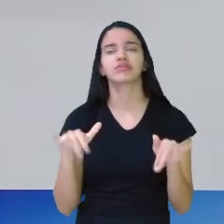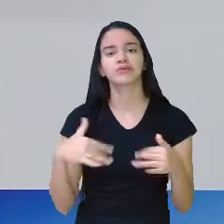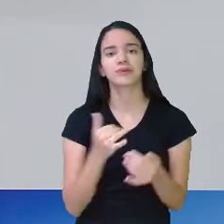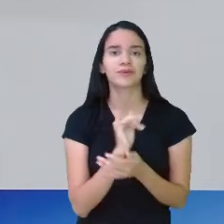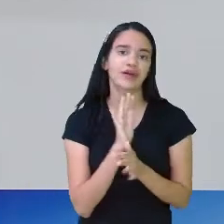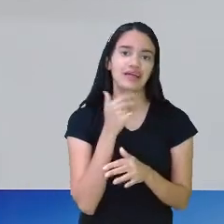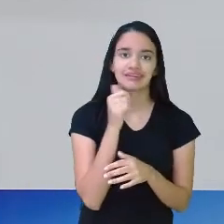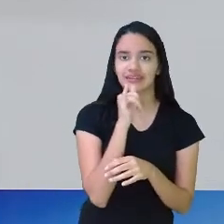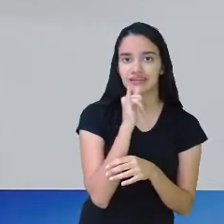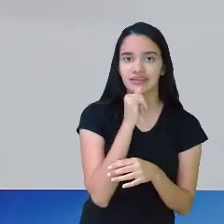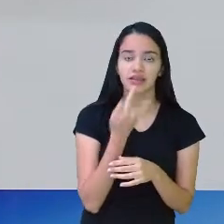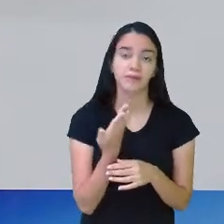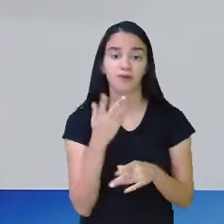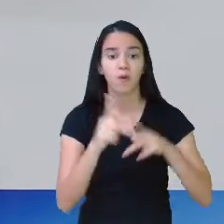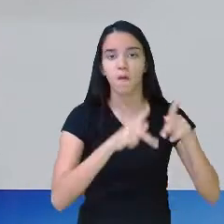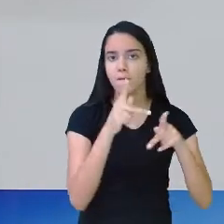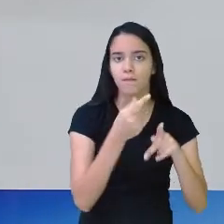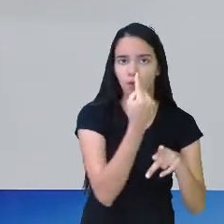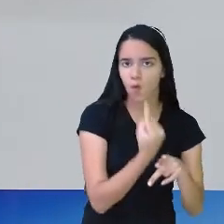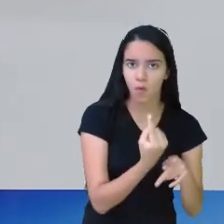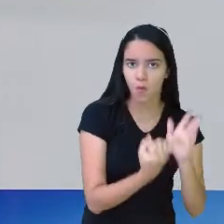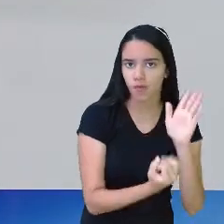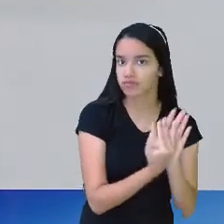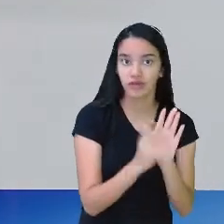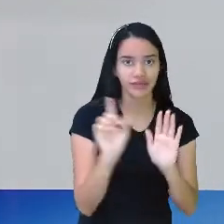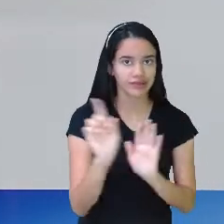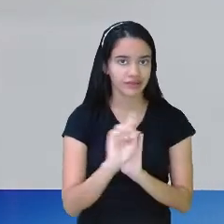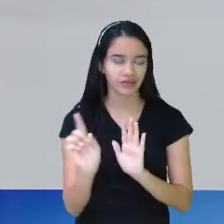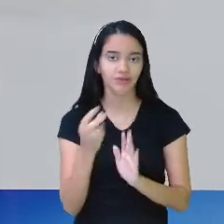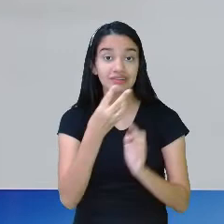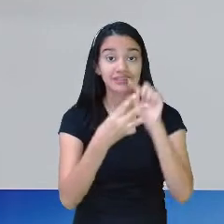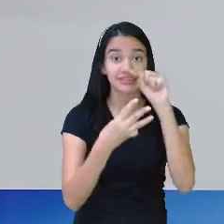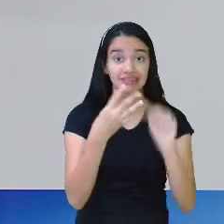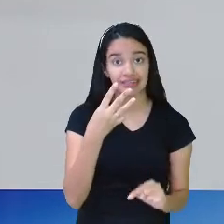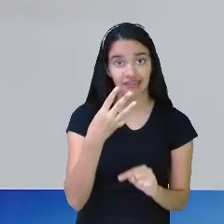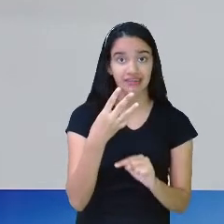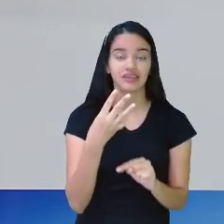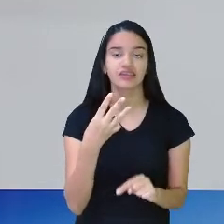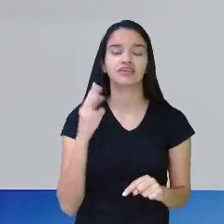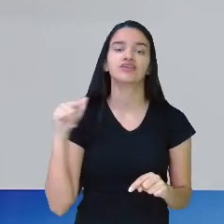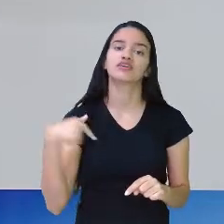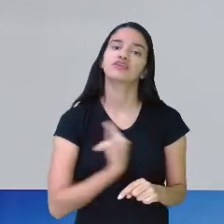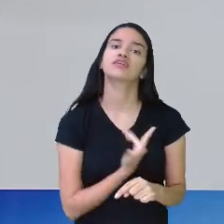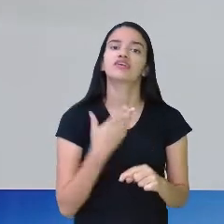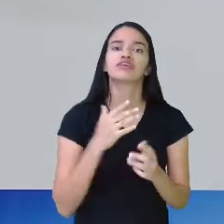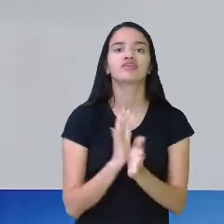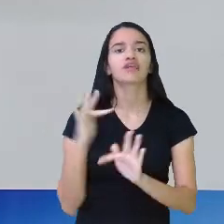dizer que tem um povo de origem só. Nós temos pelo menos três que está